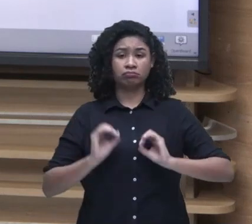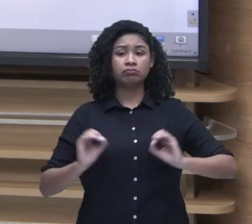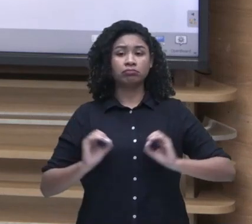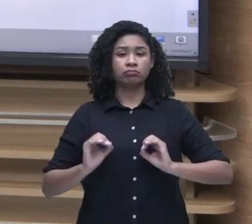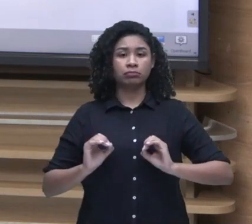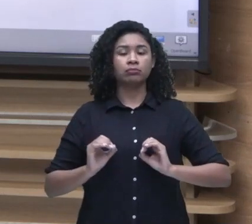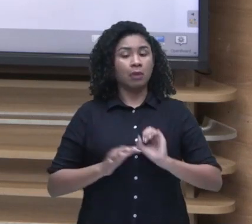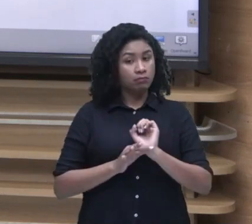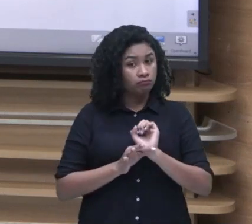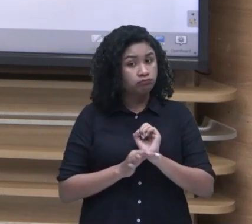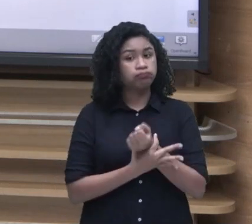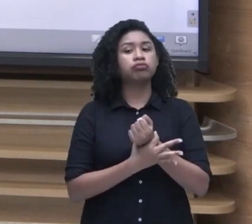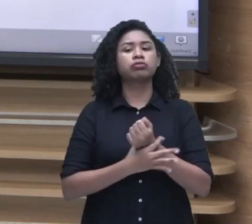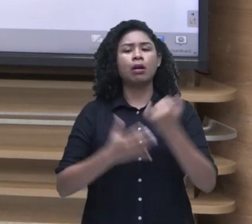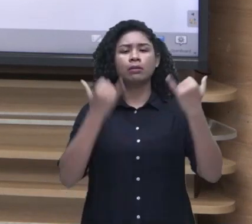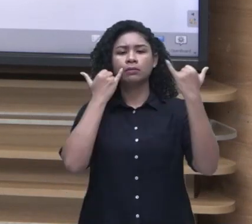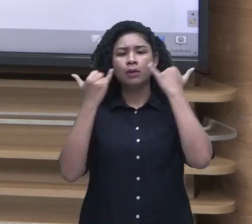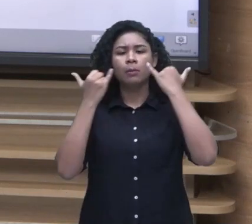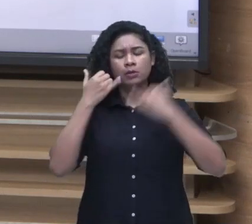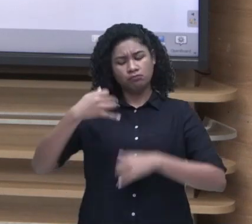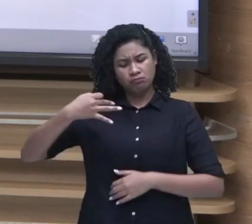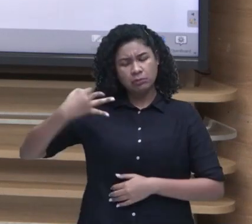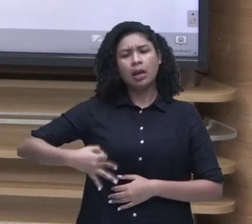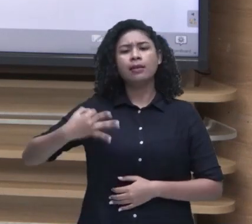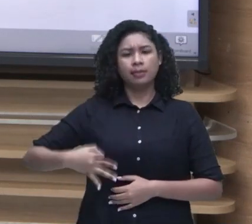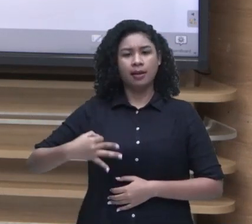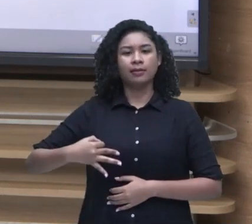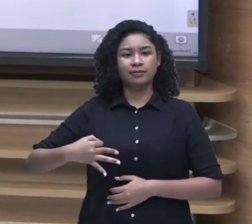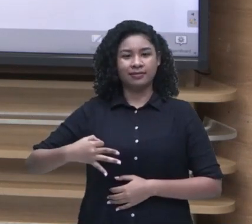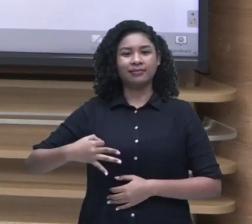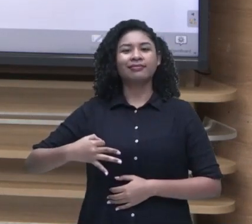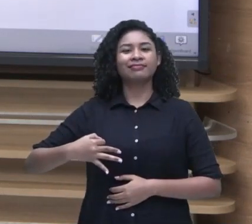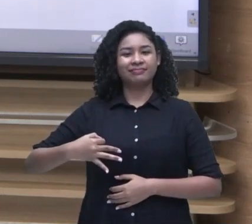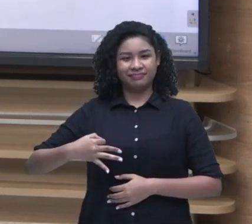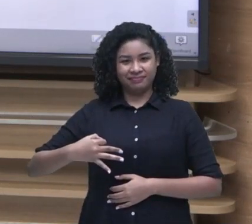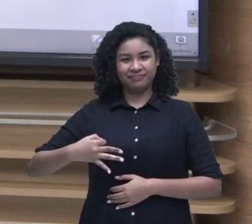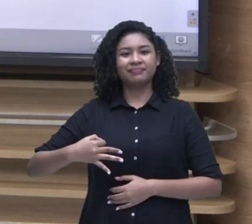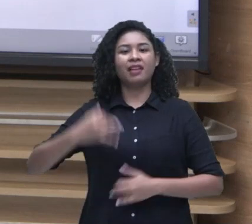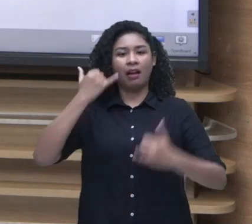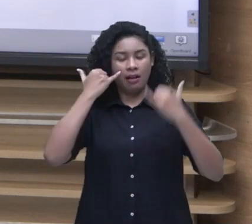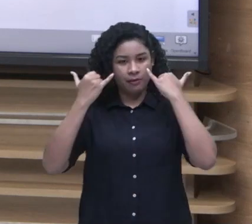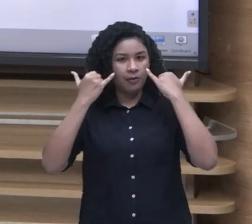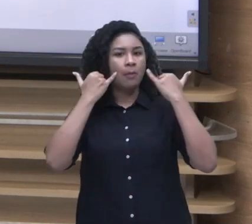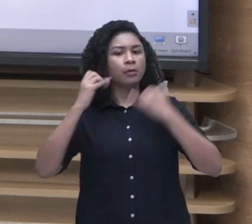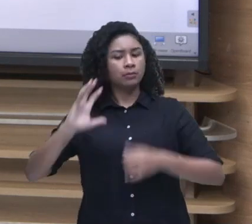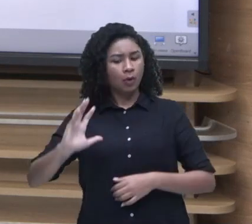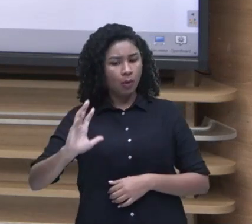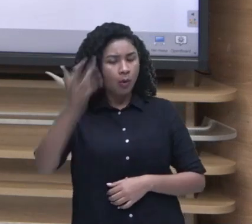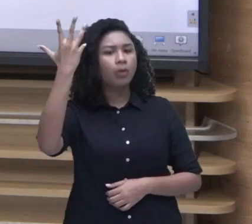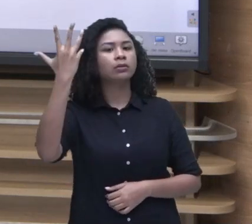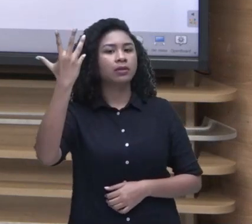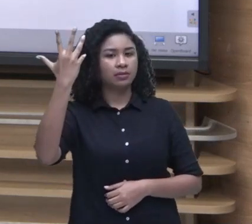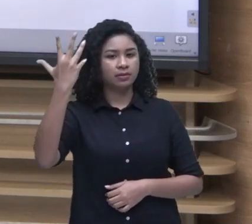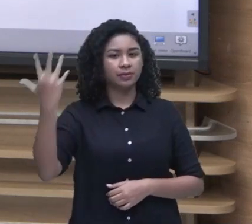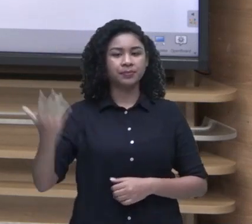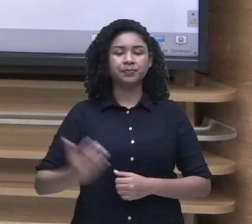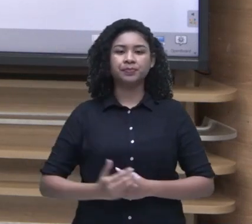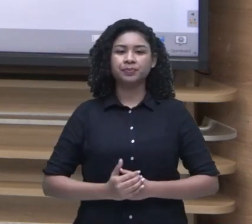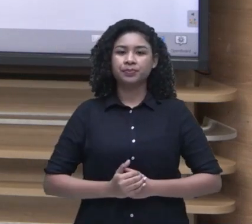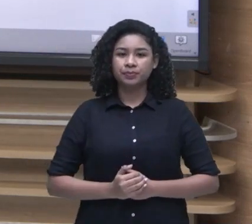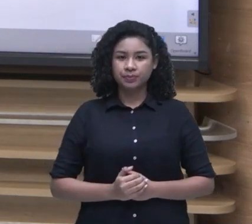modos. Mas o indicativo, ele tem certeza daquilo que aconteceu ou